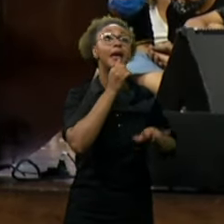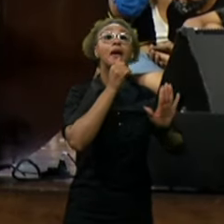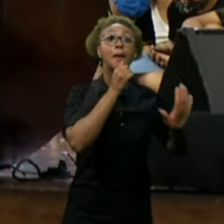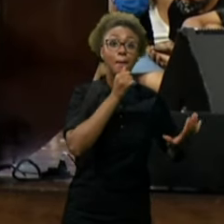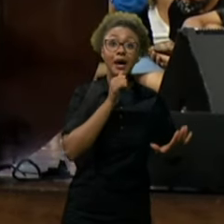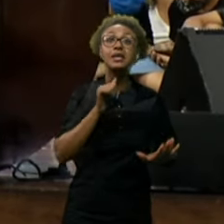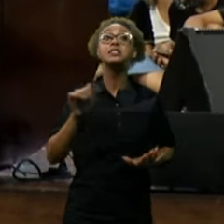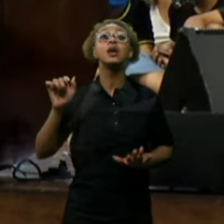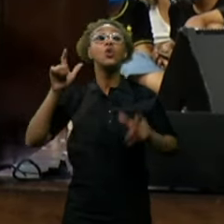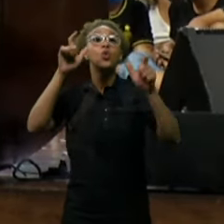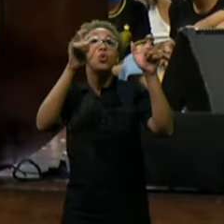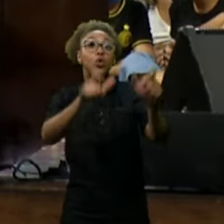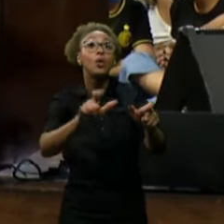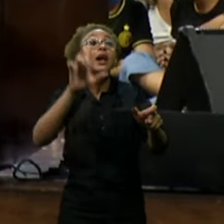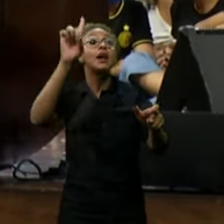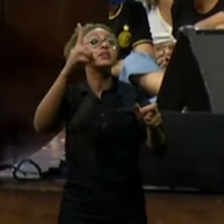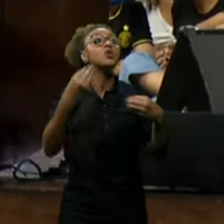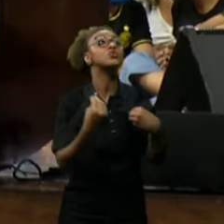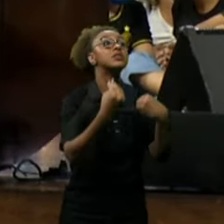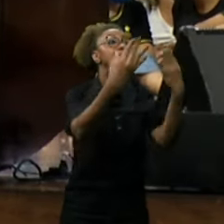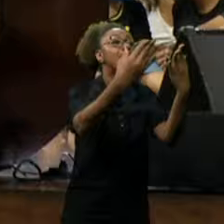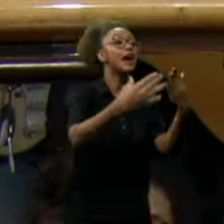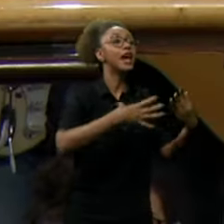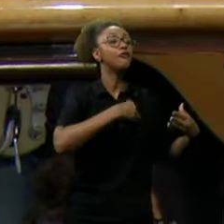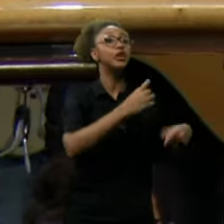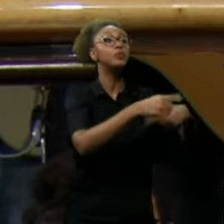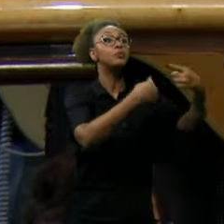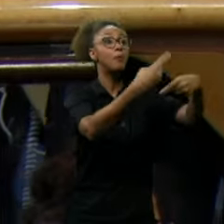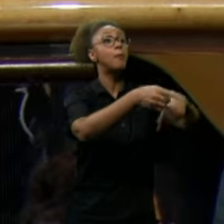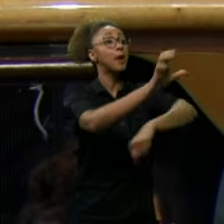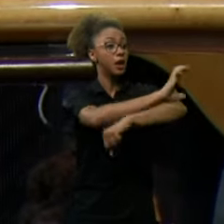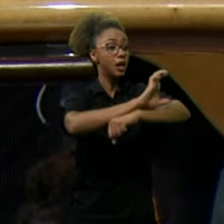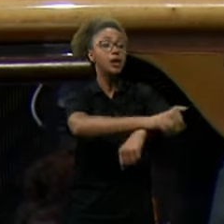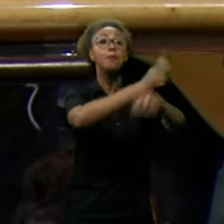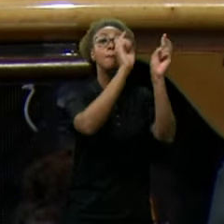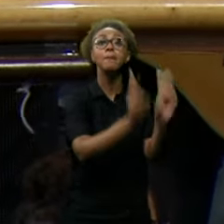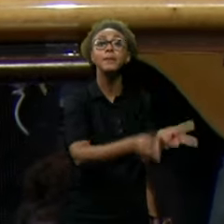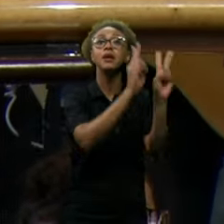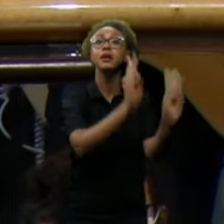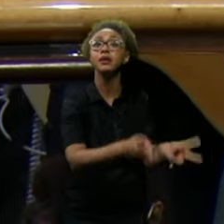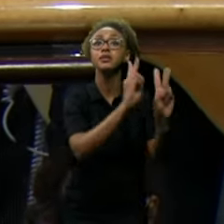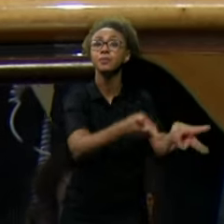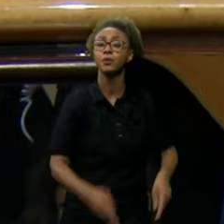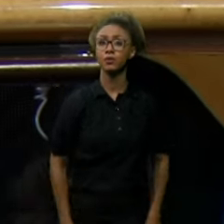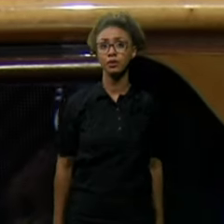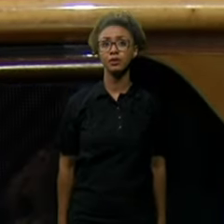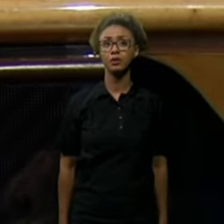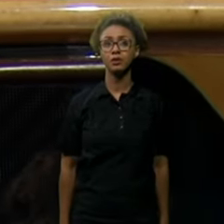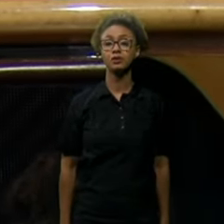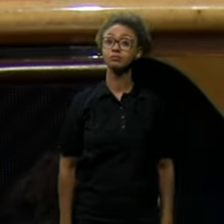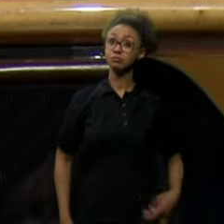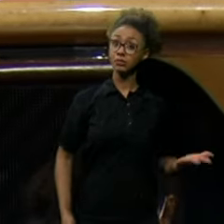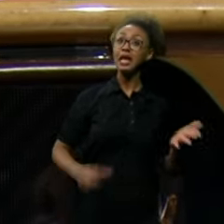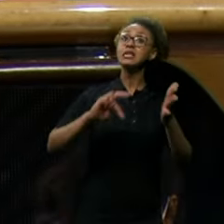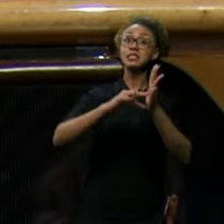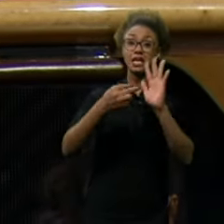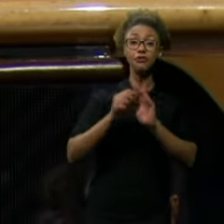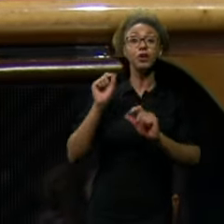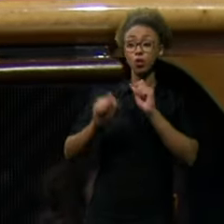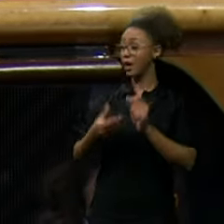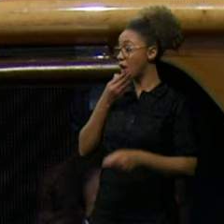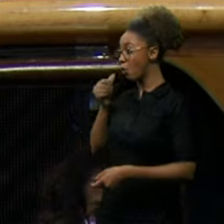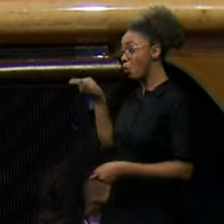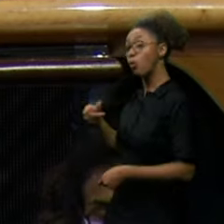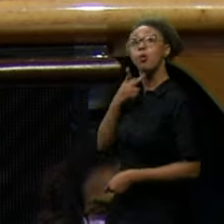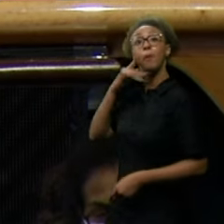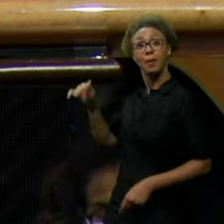Deus faz Abraão chegar e dar a toda a sua herança ainda é canal o que prova que ter a gente estava